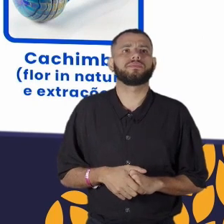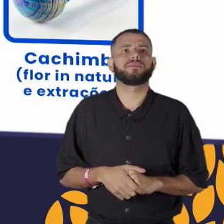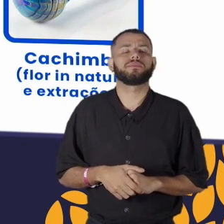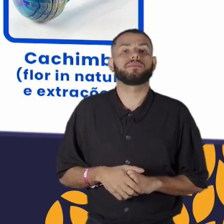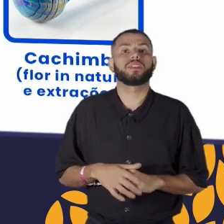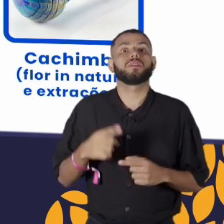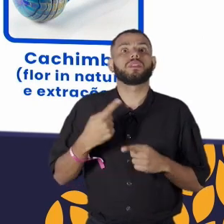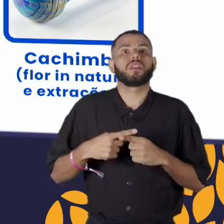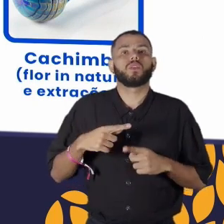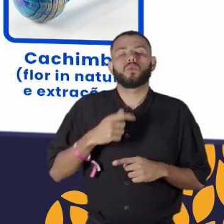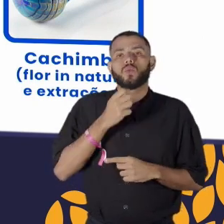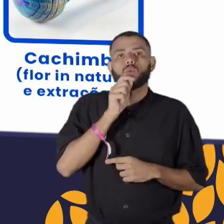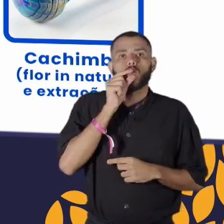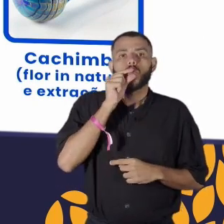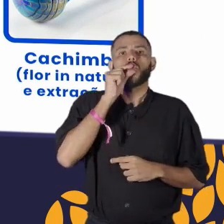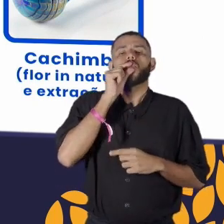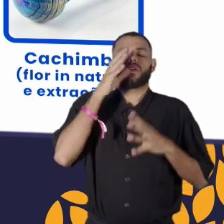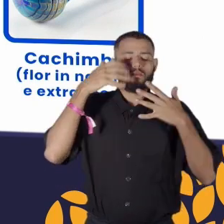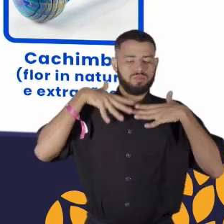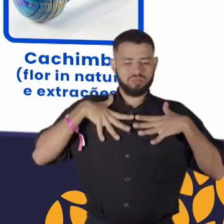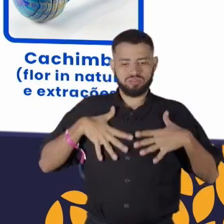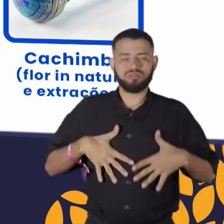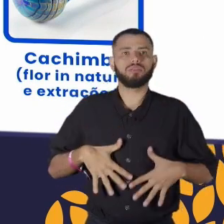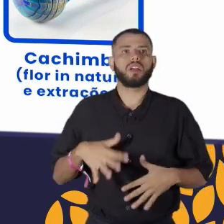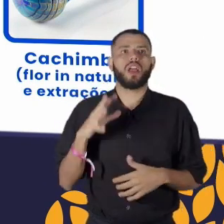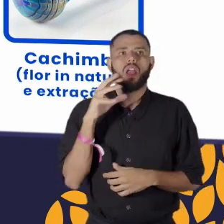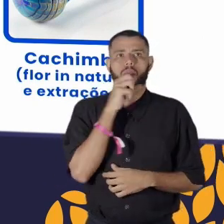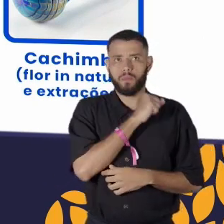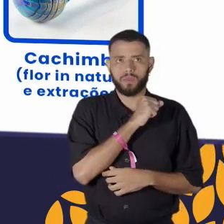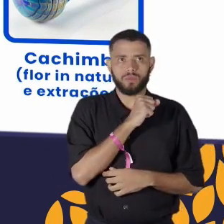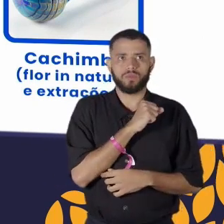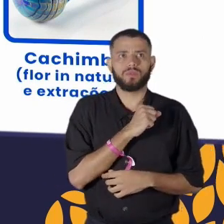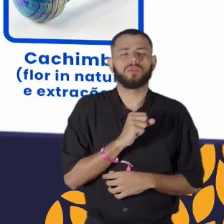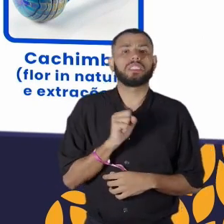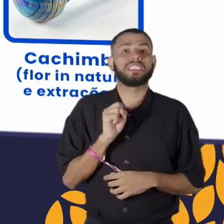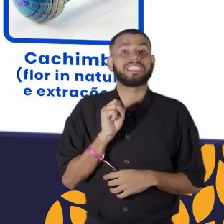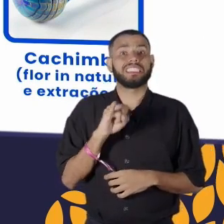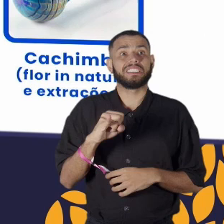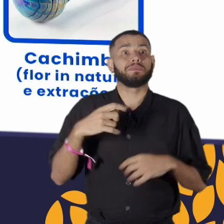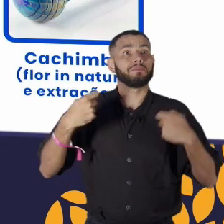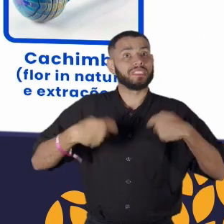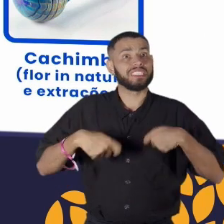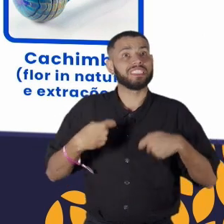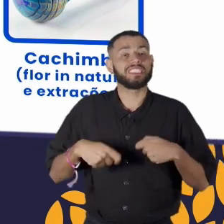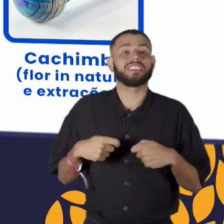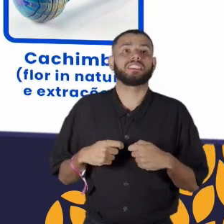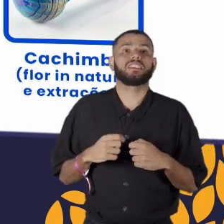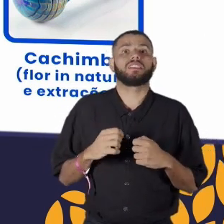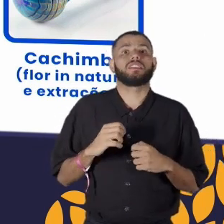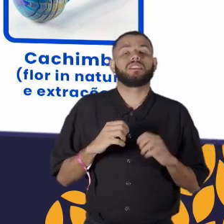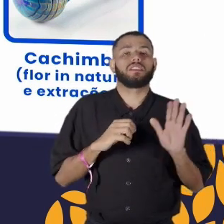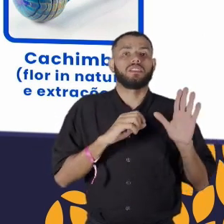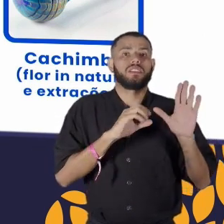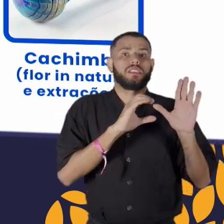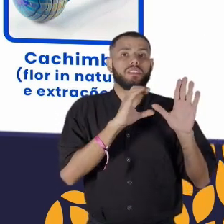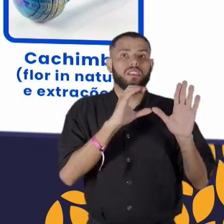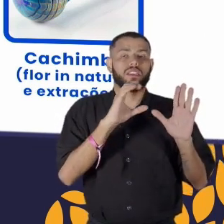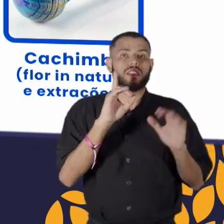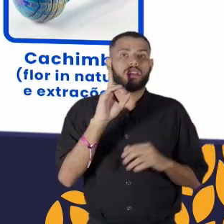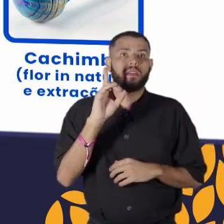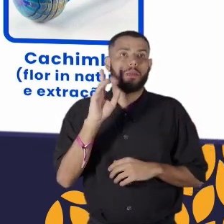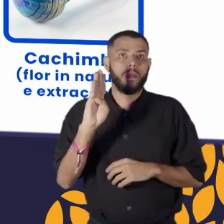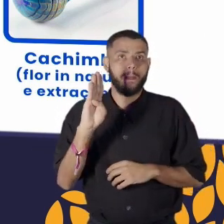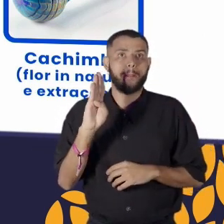ação rápida. Paciente que precisa de canabinoide agindo rapidamente no corpo, a